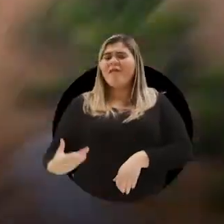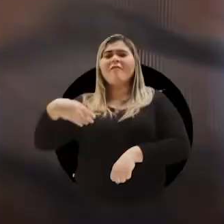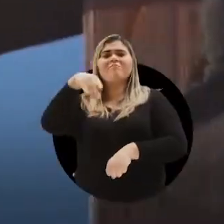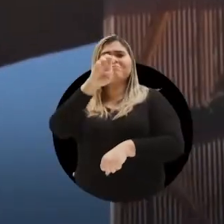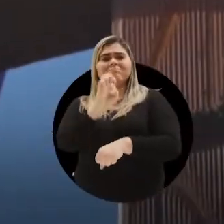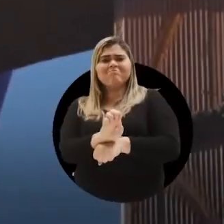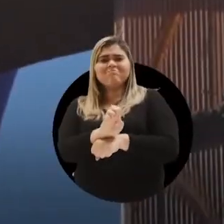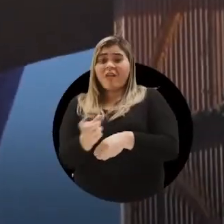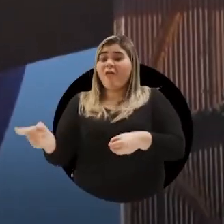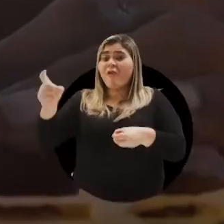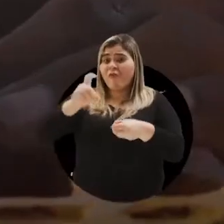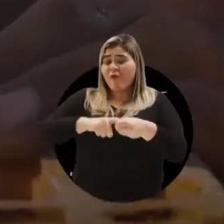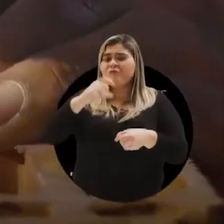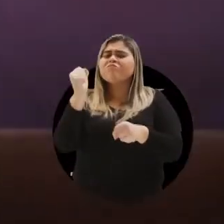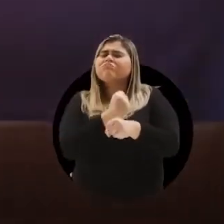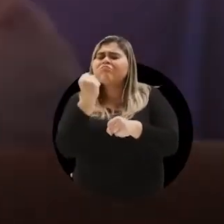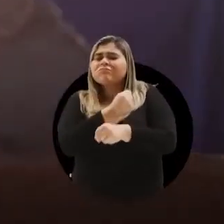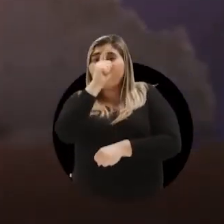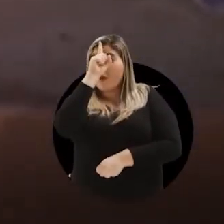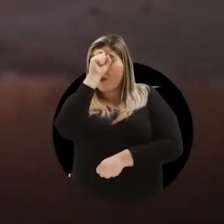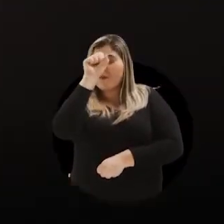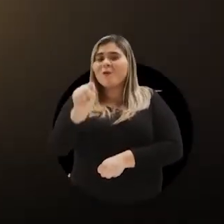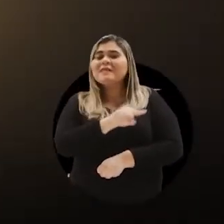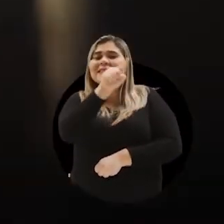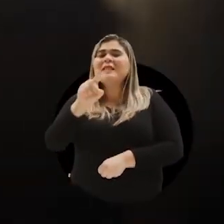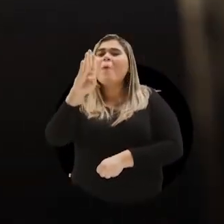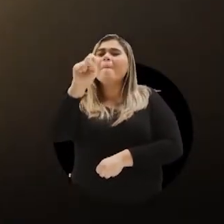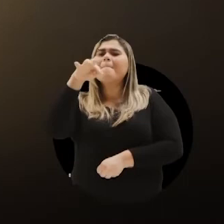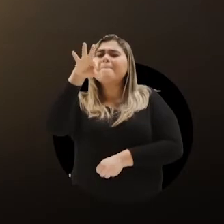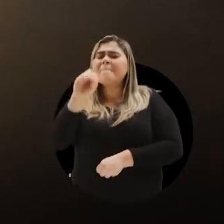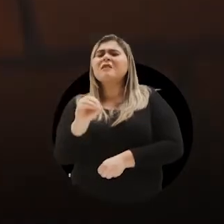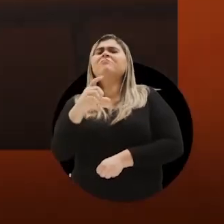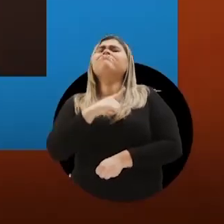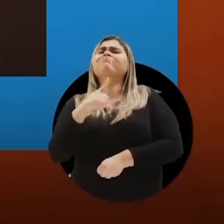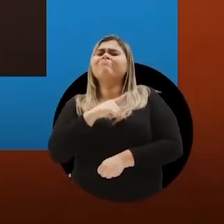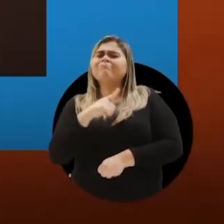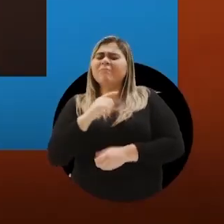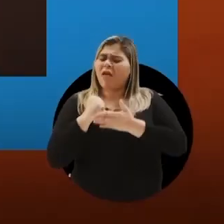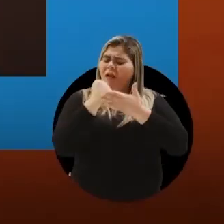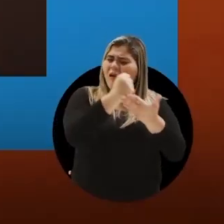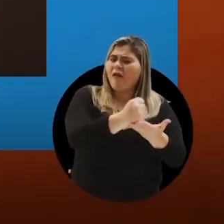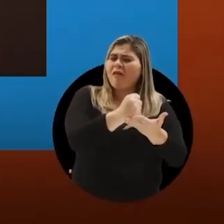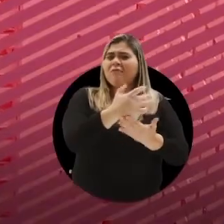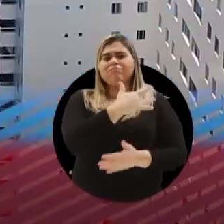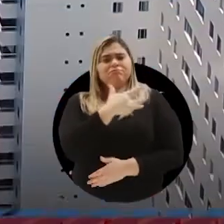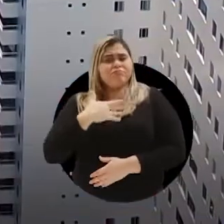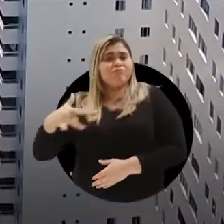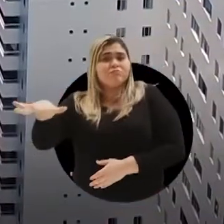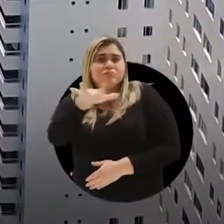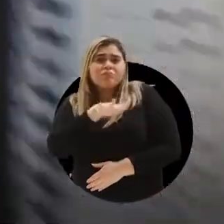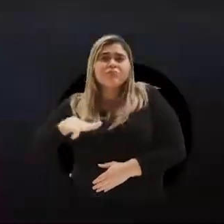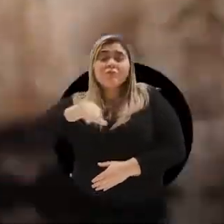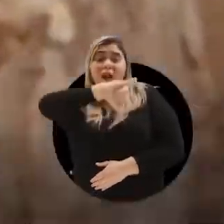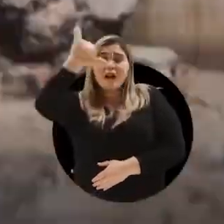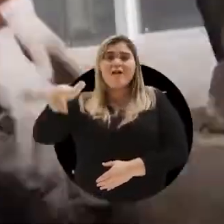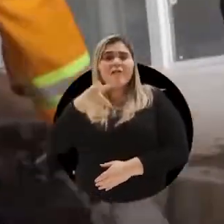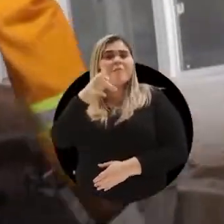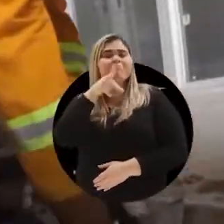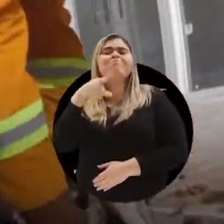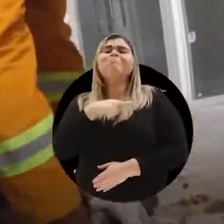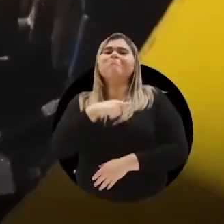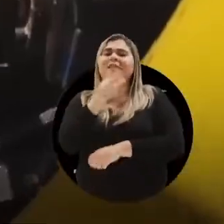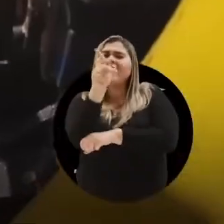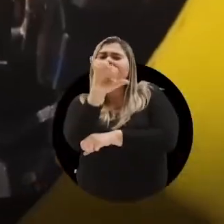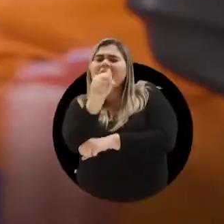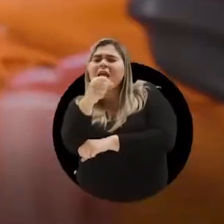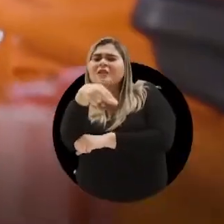do estado retomou as obras do Hospital Regional de São Bento para cuidar ainda mais da saúde da região. Em João Pessoa, a expansão da